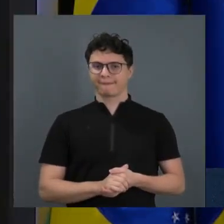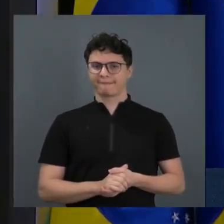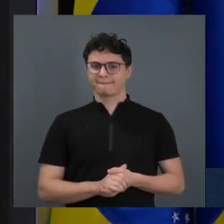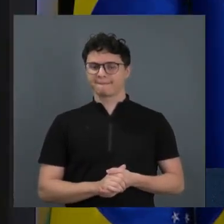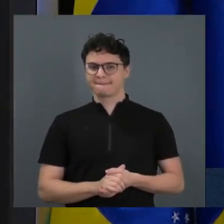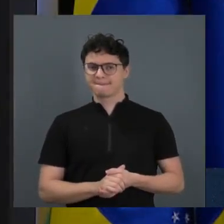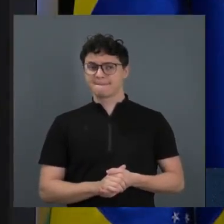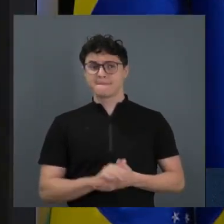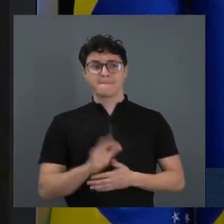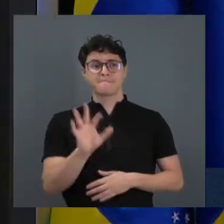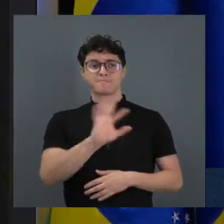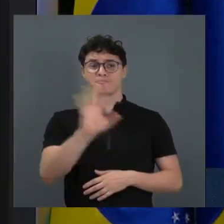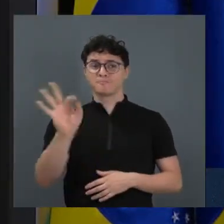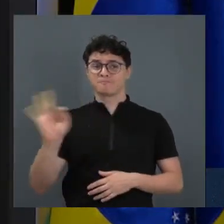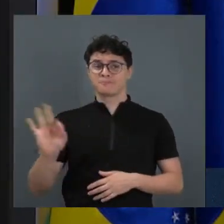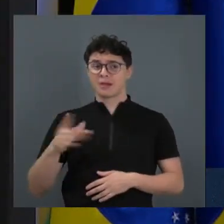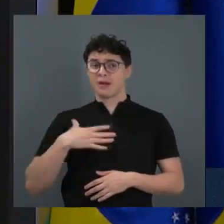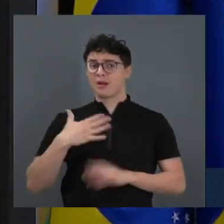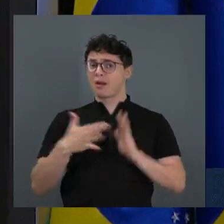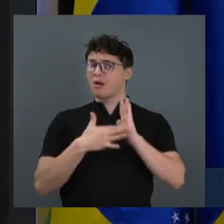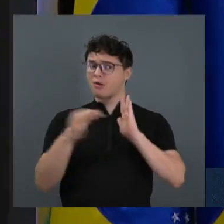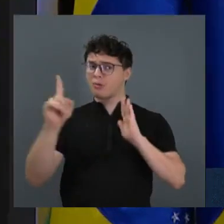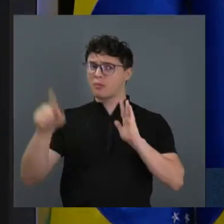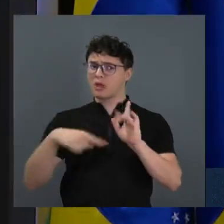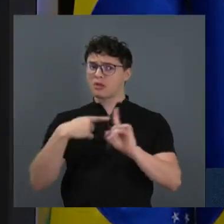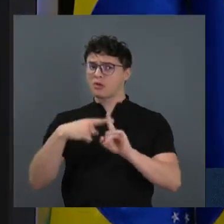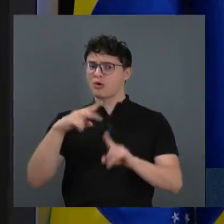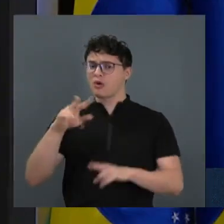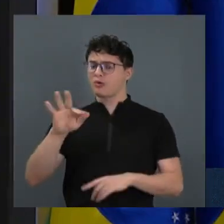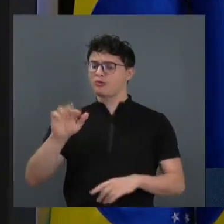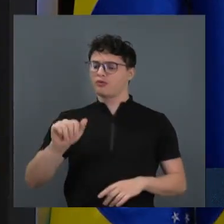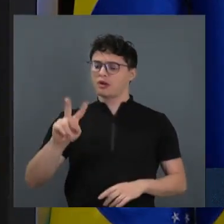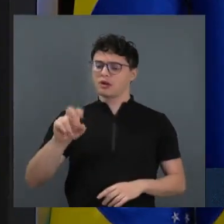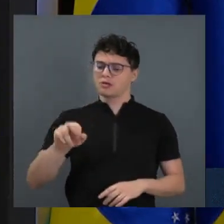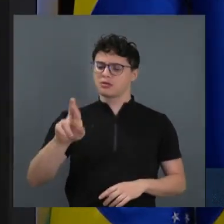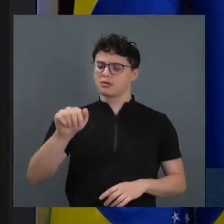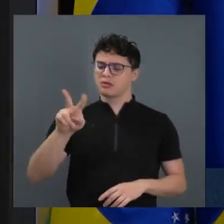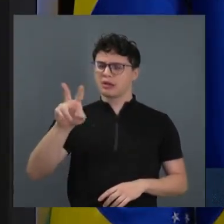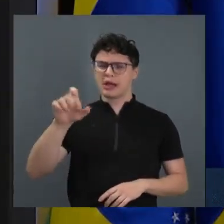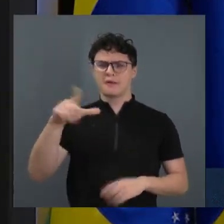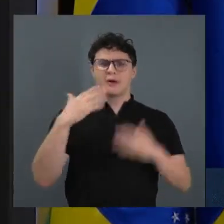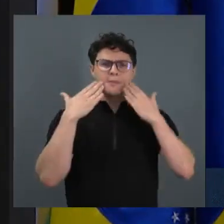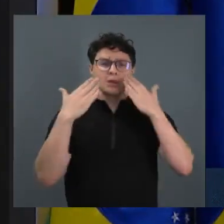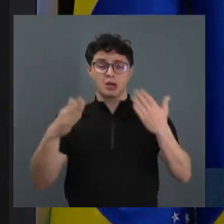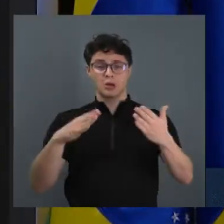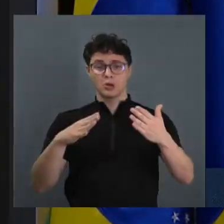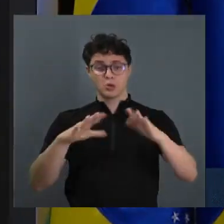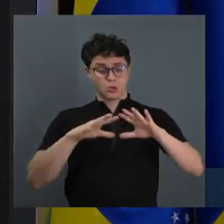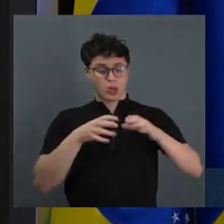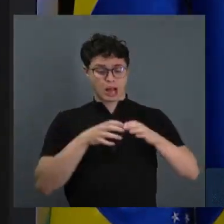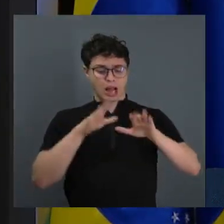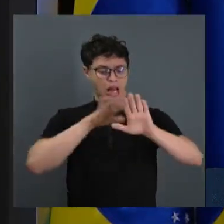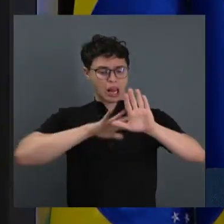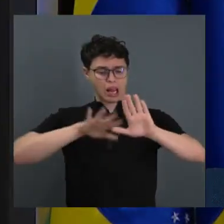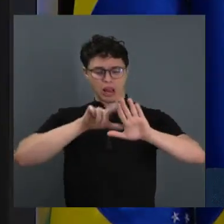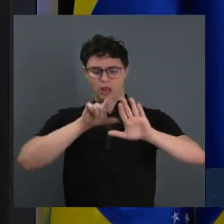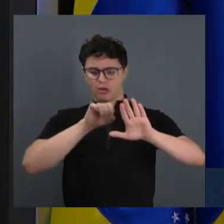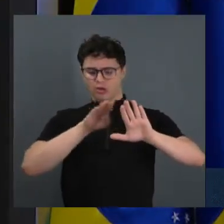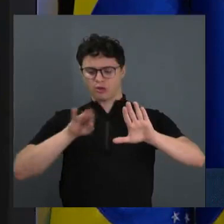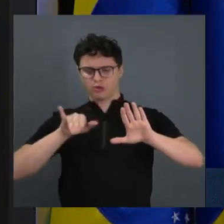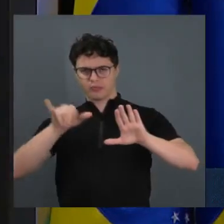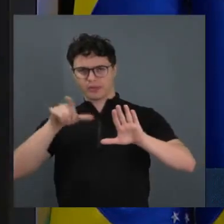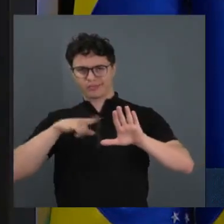Nenhum dos argumentos favoráveis, senhor presidente, nenhum, apresentados pelo lobby, resiste a um bom